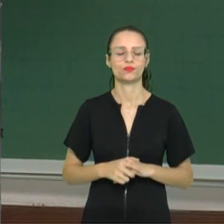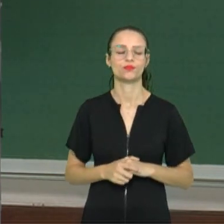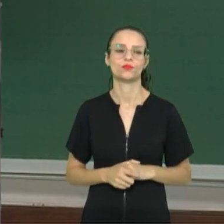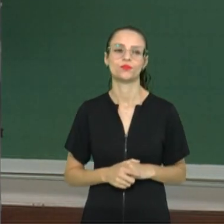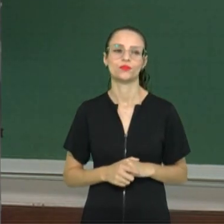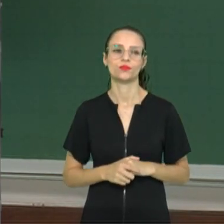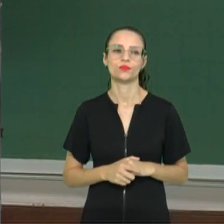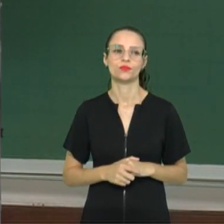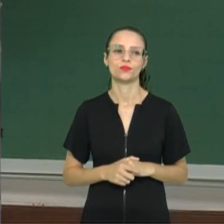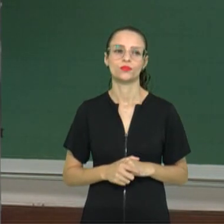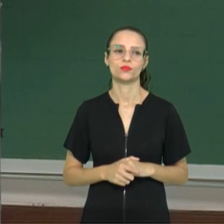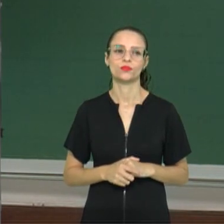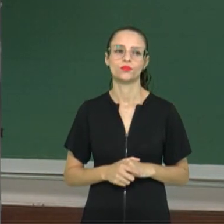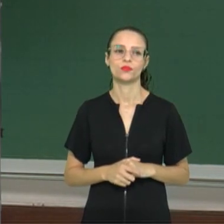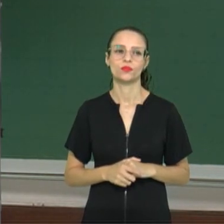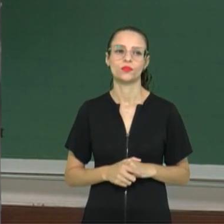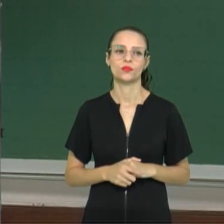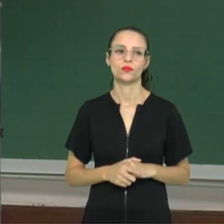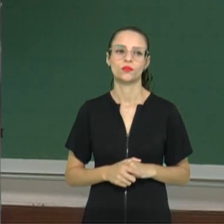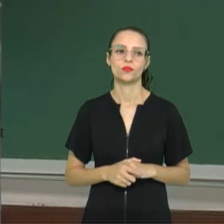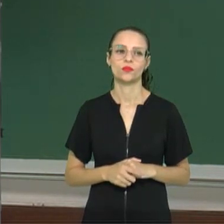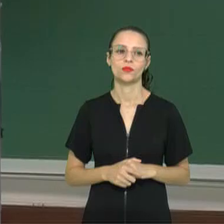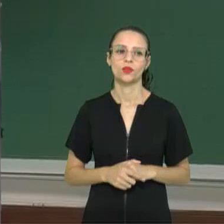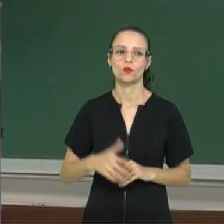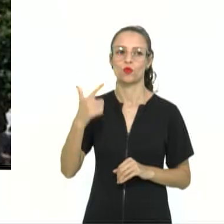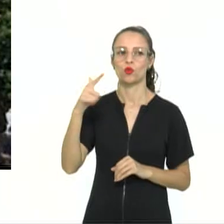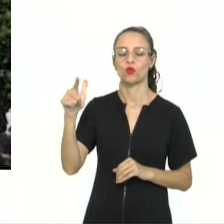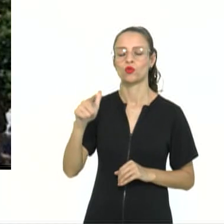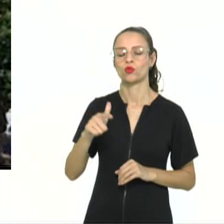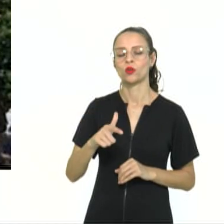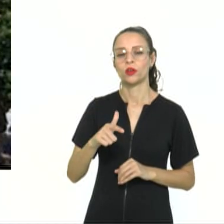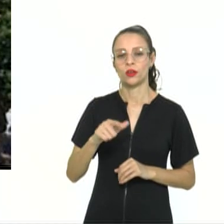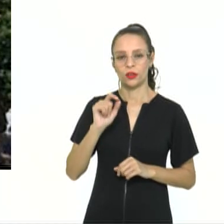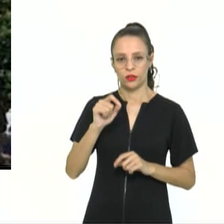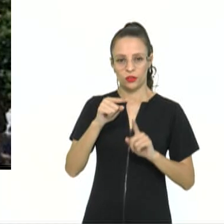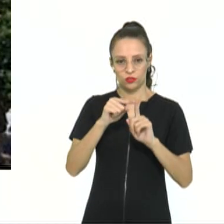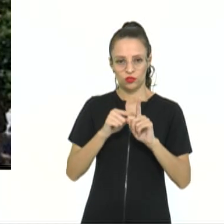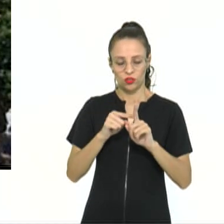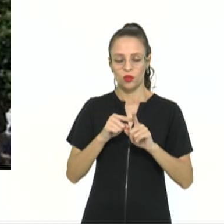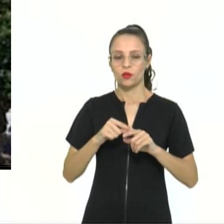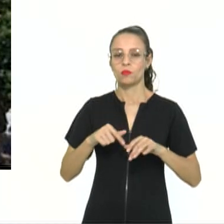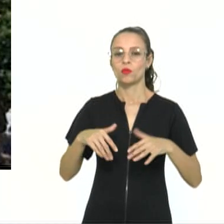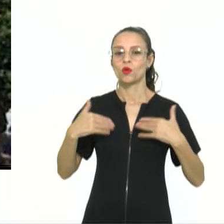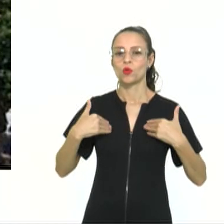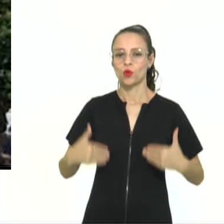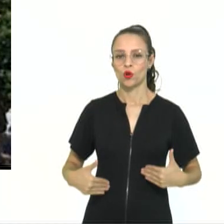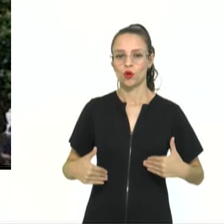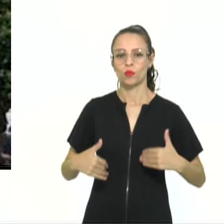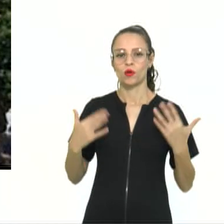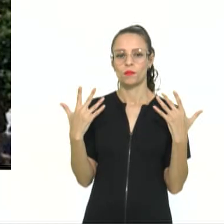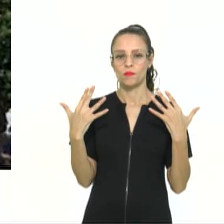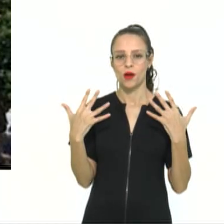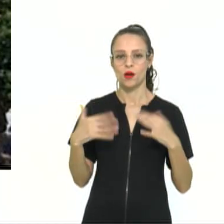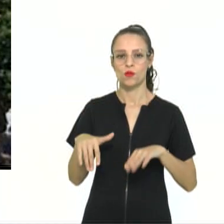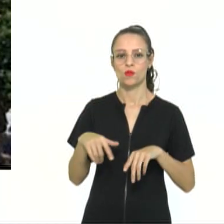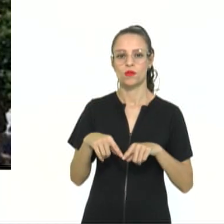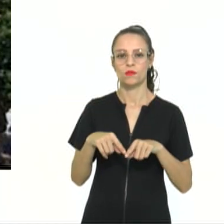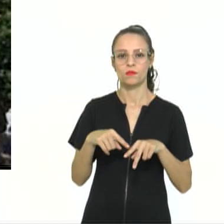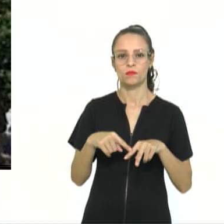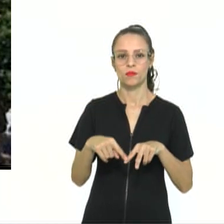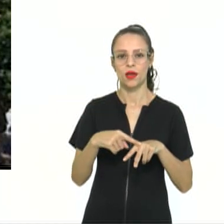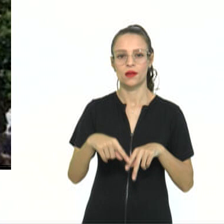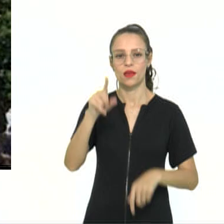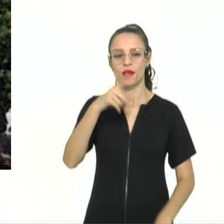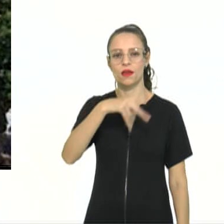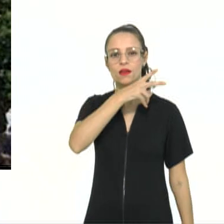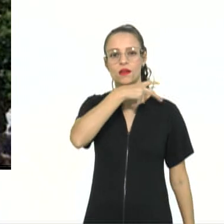estilo macaco. Outro estilo também, né? Posição de mãos, pés e corpo ali, né? Pernas, é o estilo